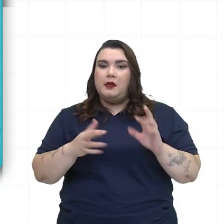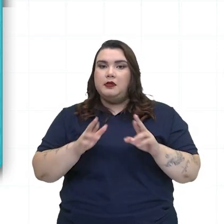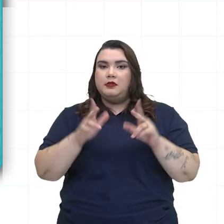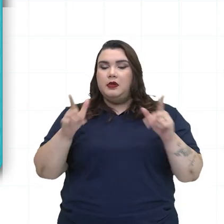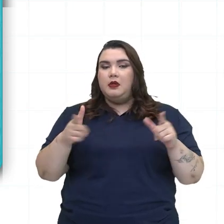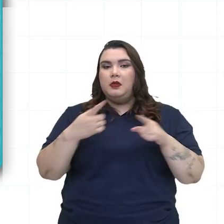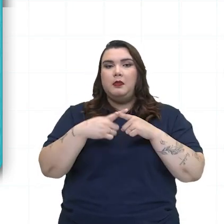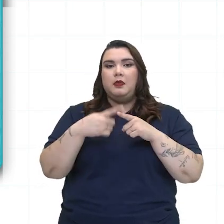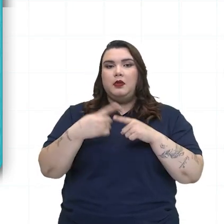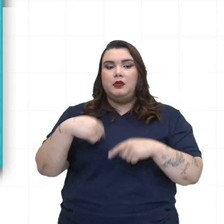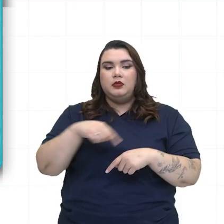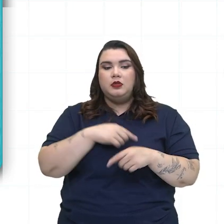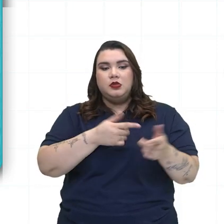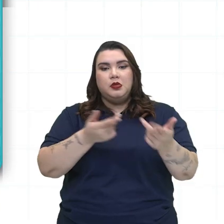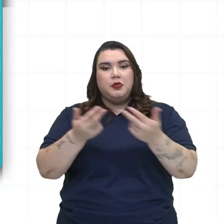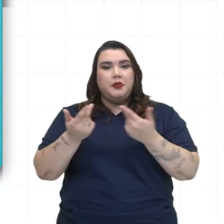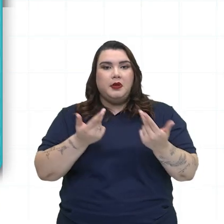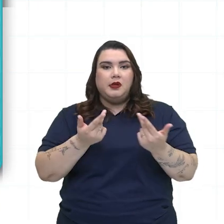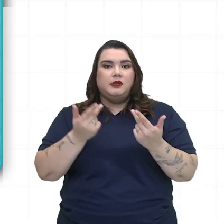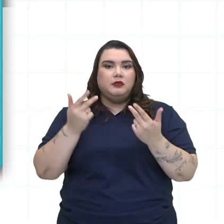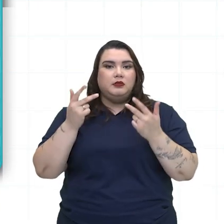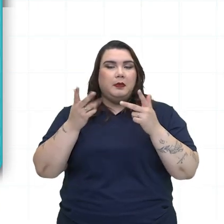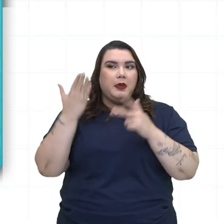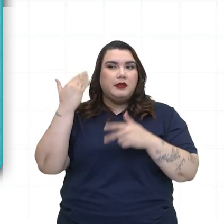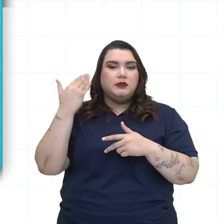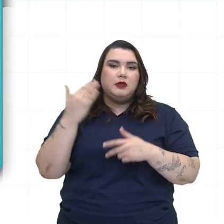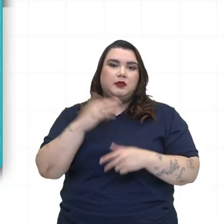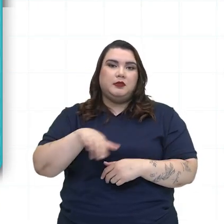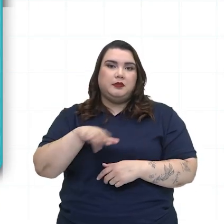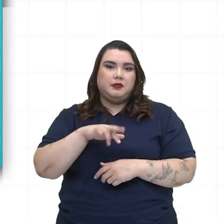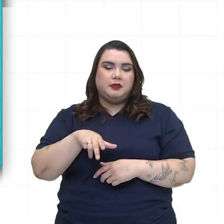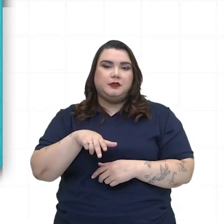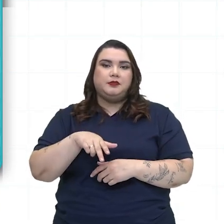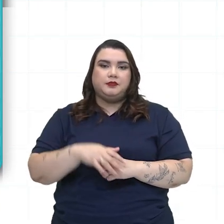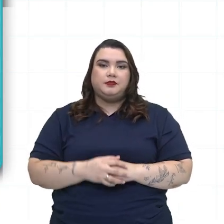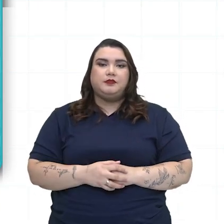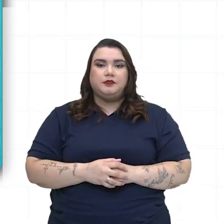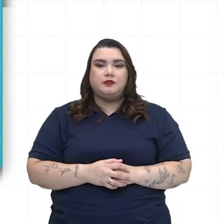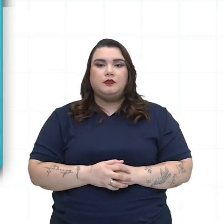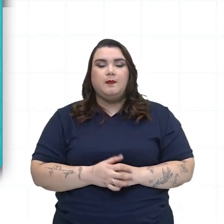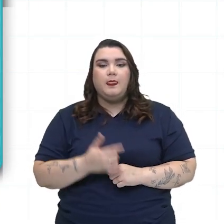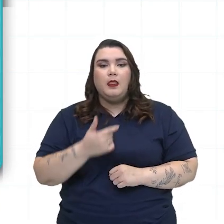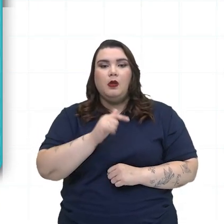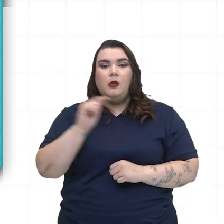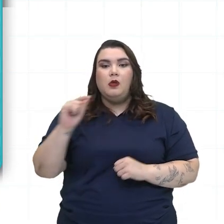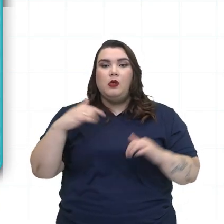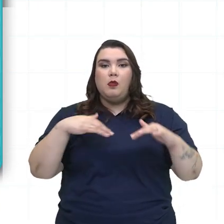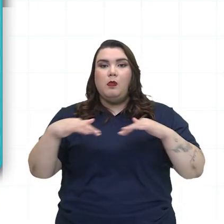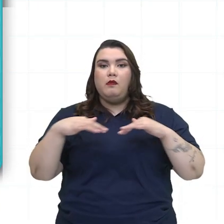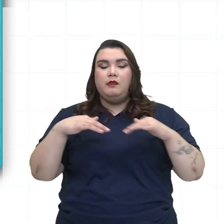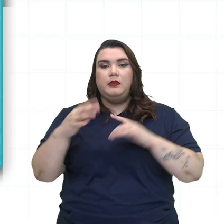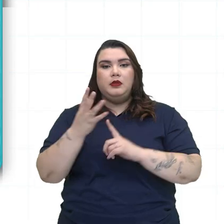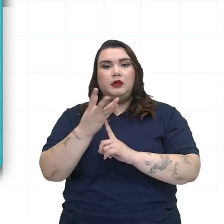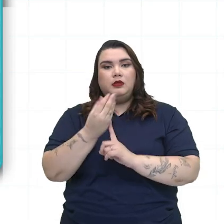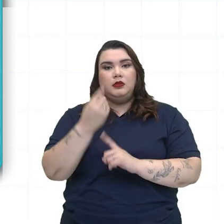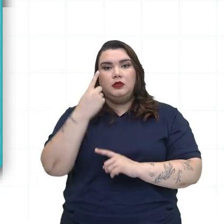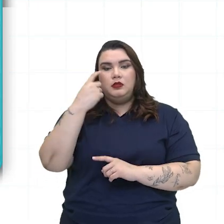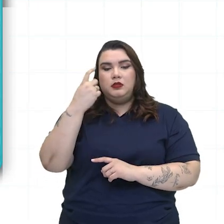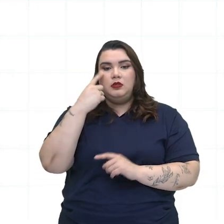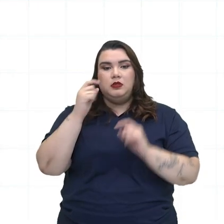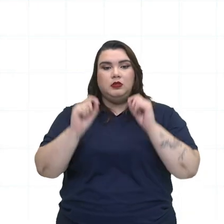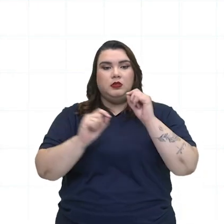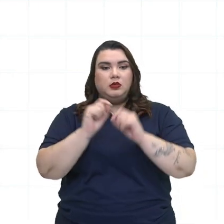os mesmos. Então, as nossas produções artísticas, elas vão sendo transformadas. Outro movimento artístico que é muito interessante é